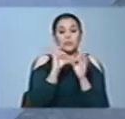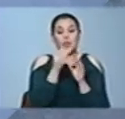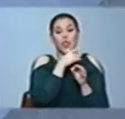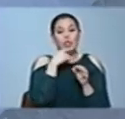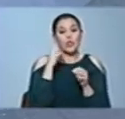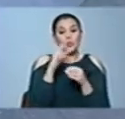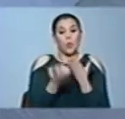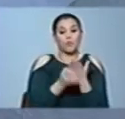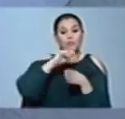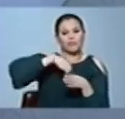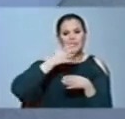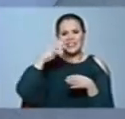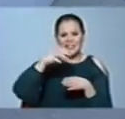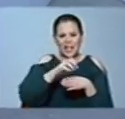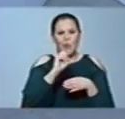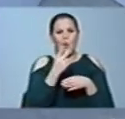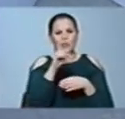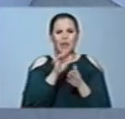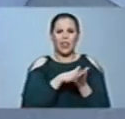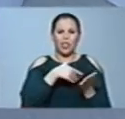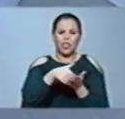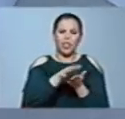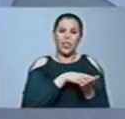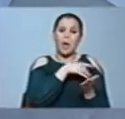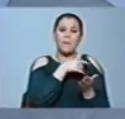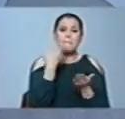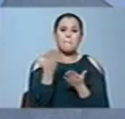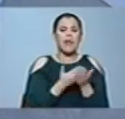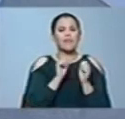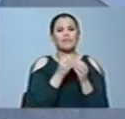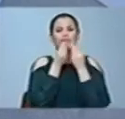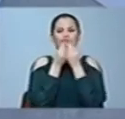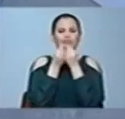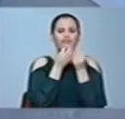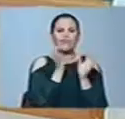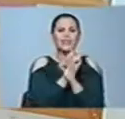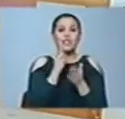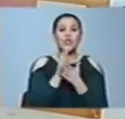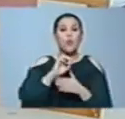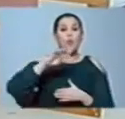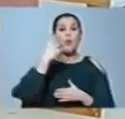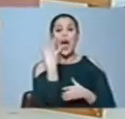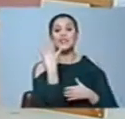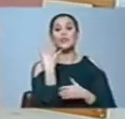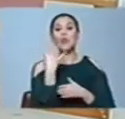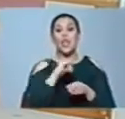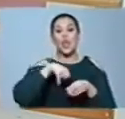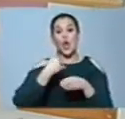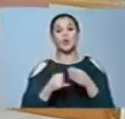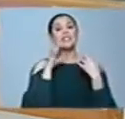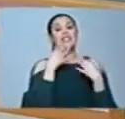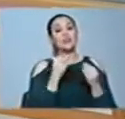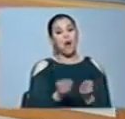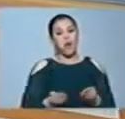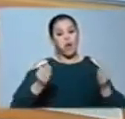receitas salgadas ou então baixar o seu palco fica delicioso é apenas misturar os quatro álbuns naturais numa taça com a